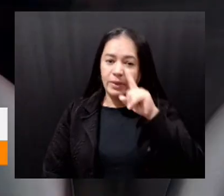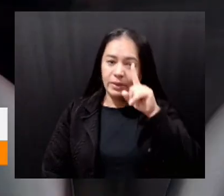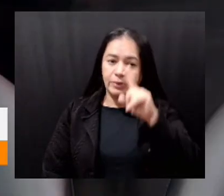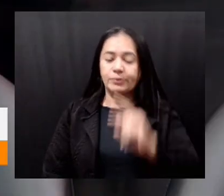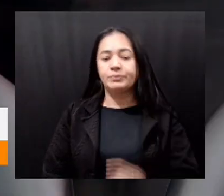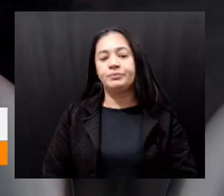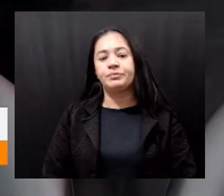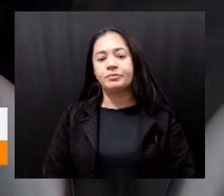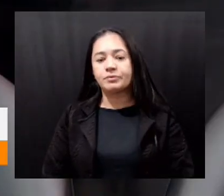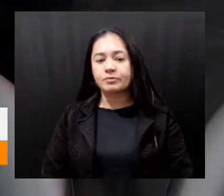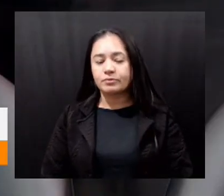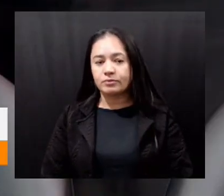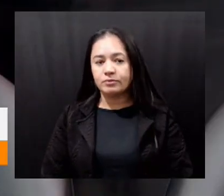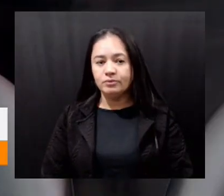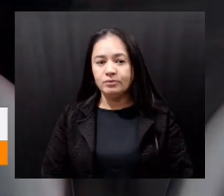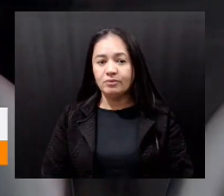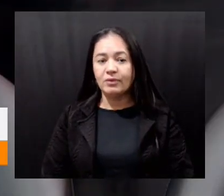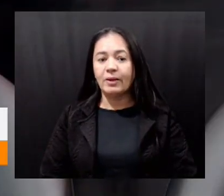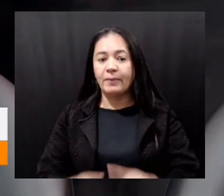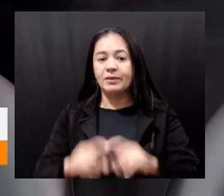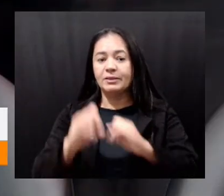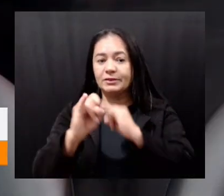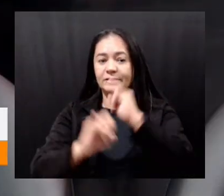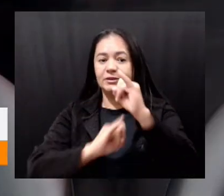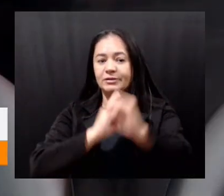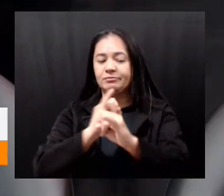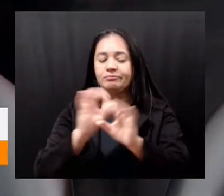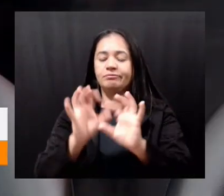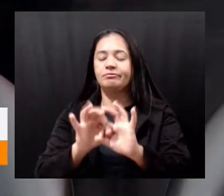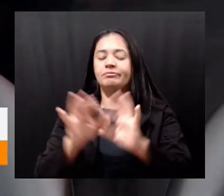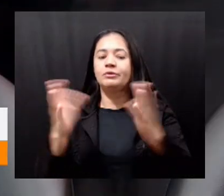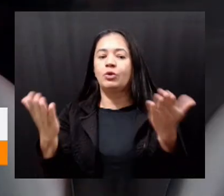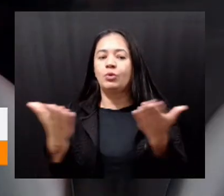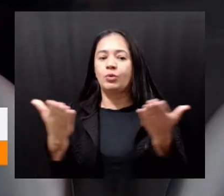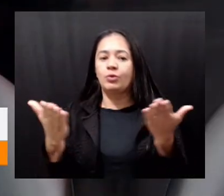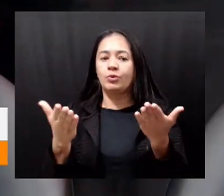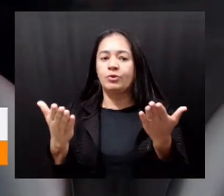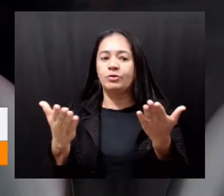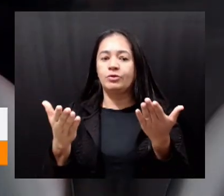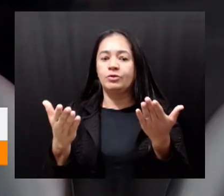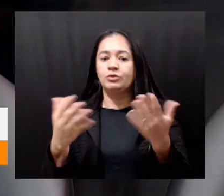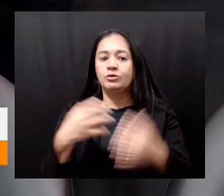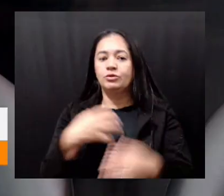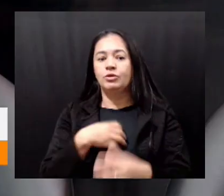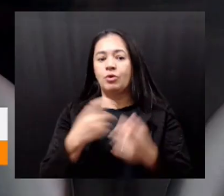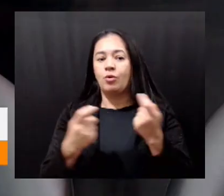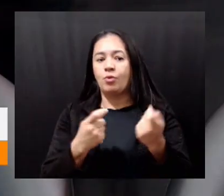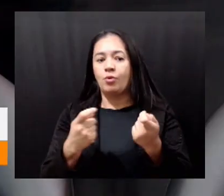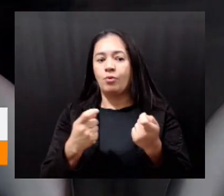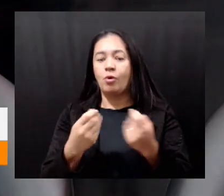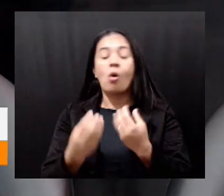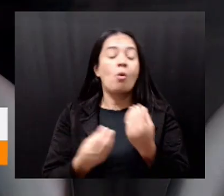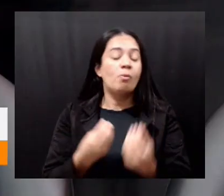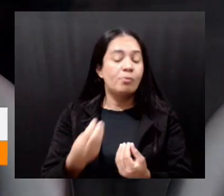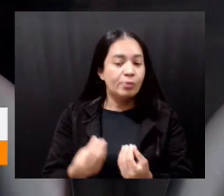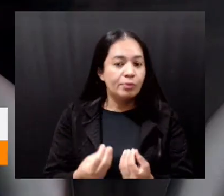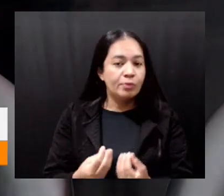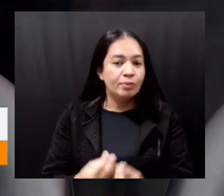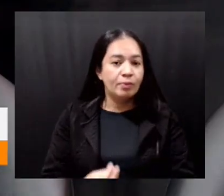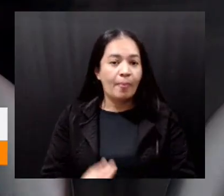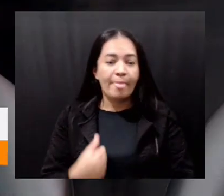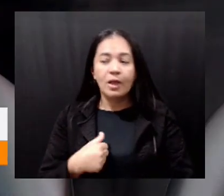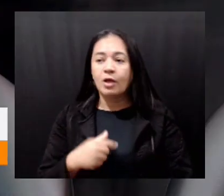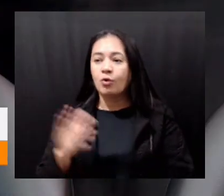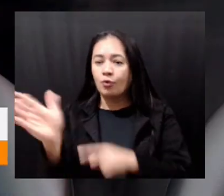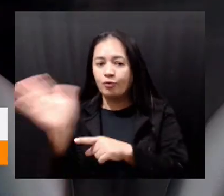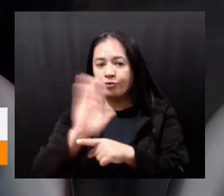a internet, ela permite isso hoje de uma forma controlada. Então, como? Né? Eu vejo vídeo que